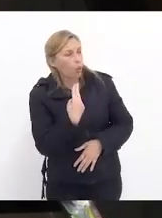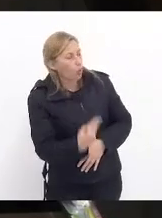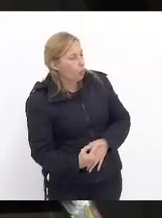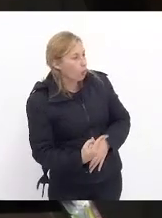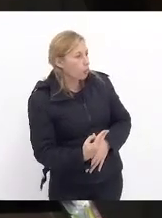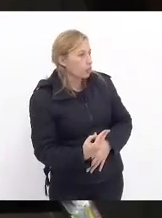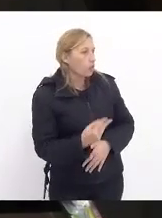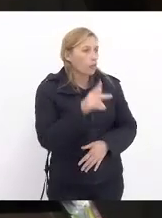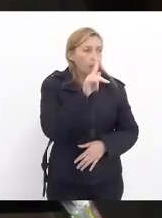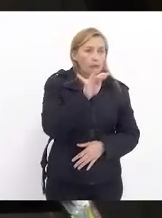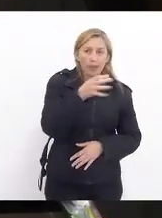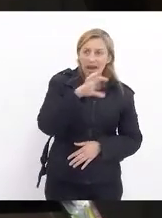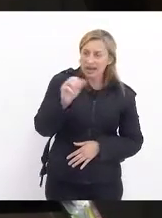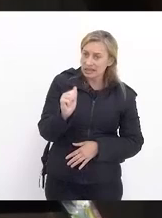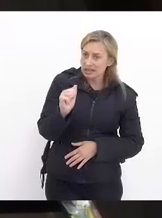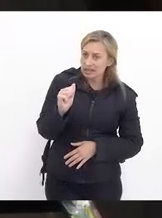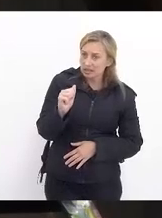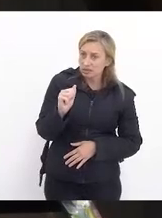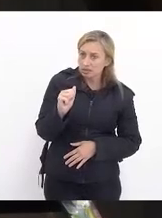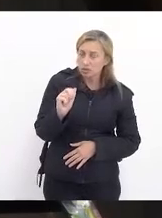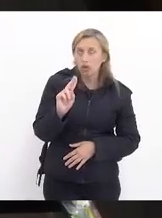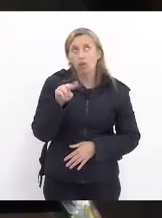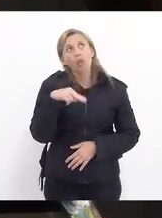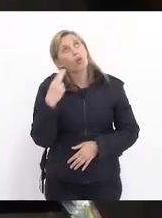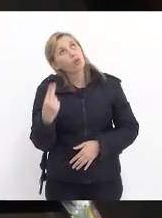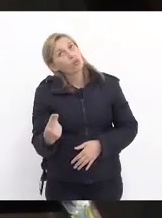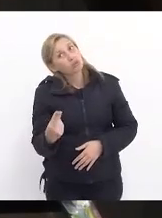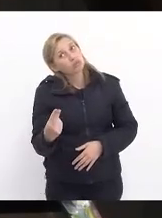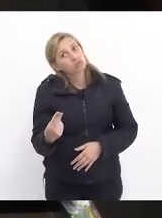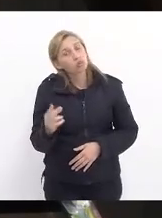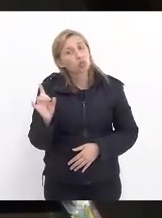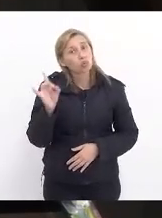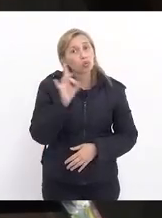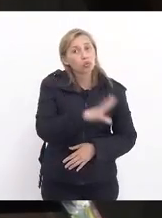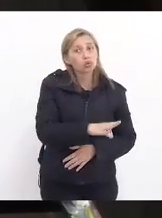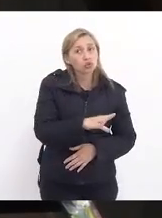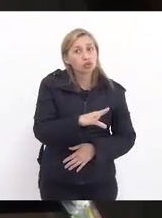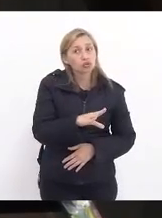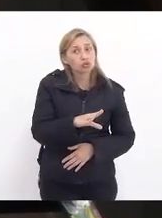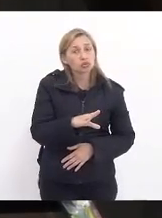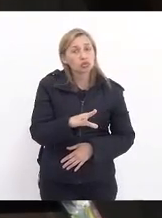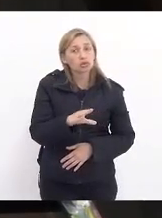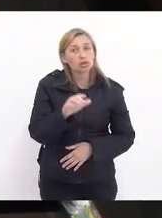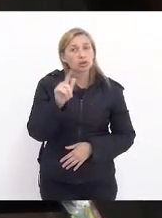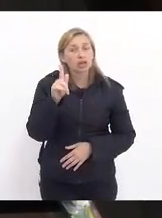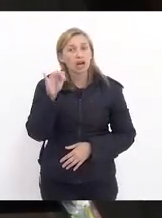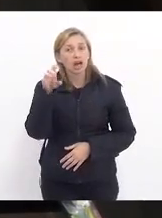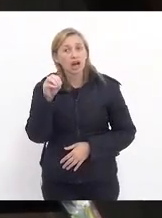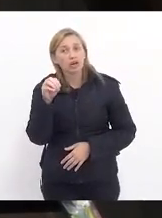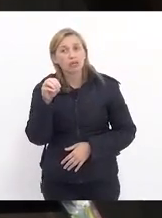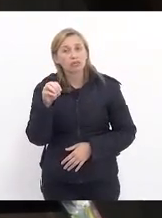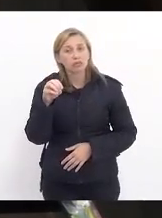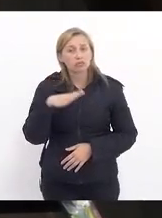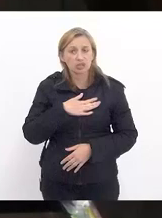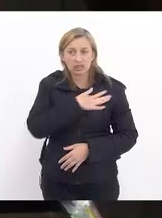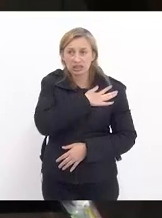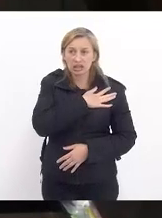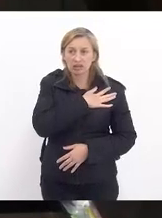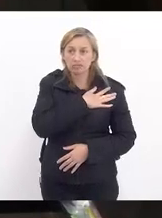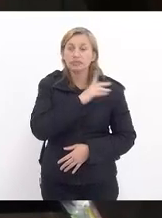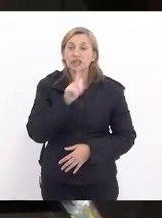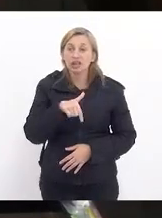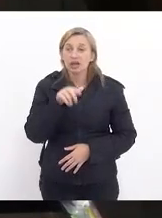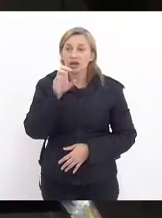seja a praça seja o último cargo da carreira militar que